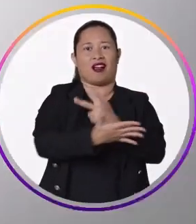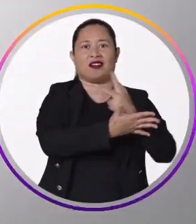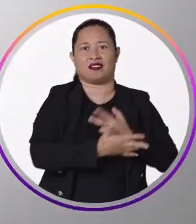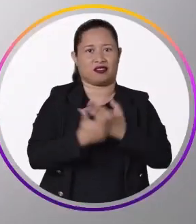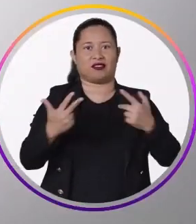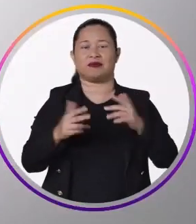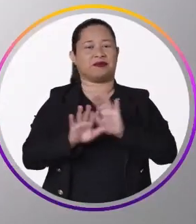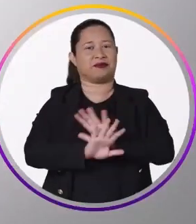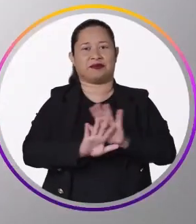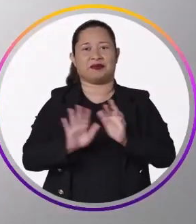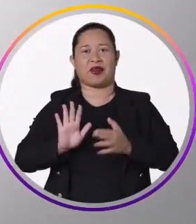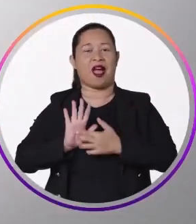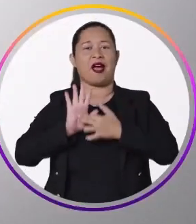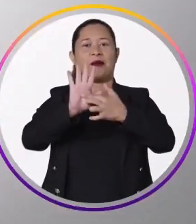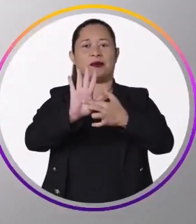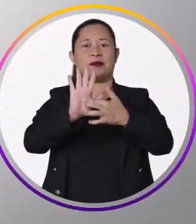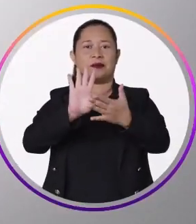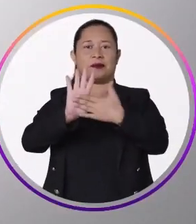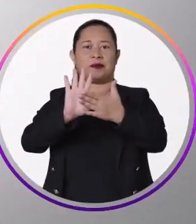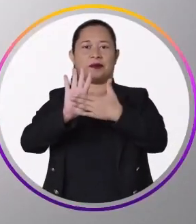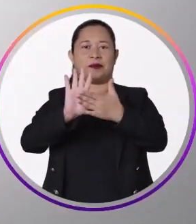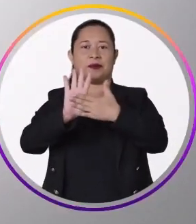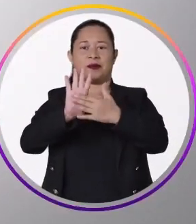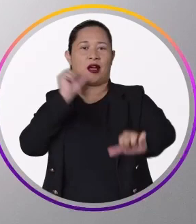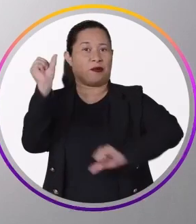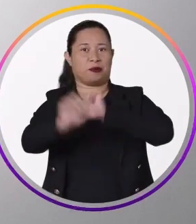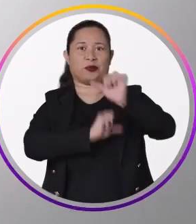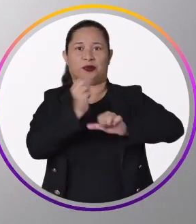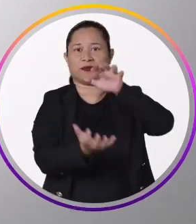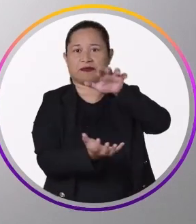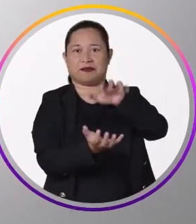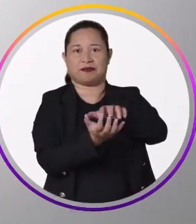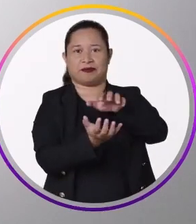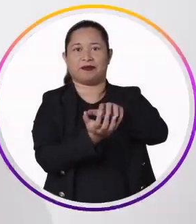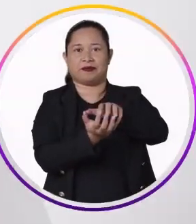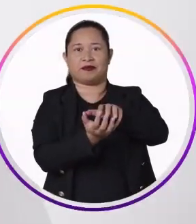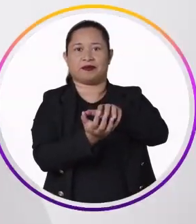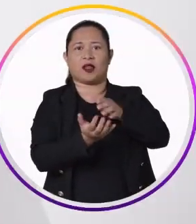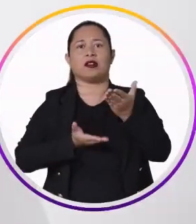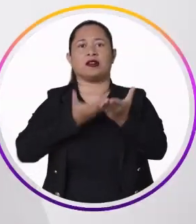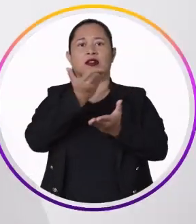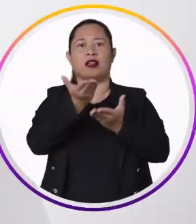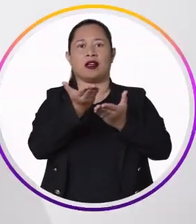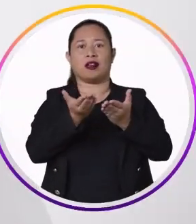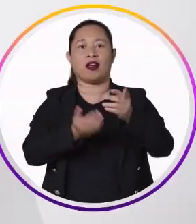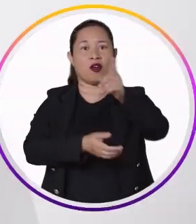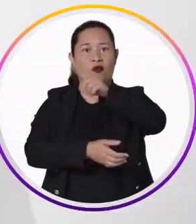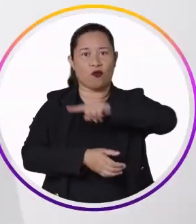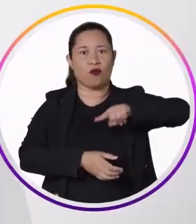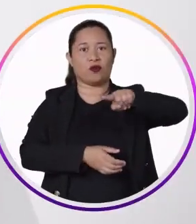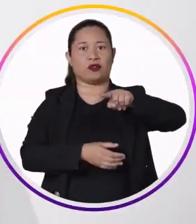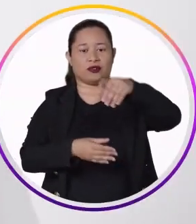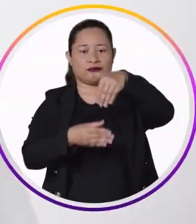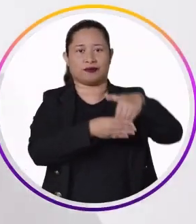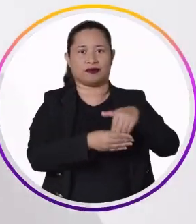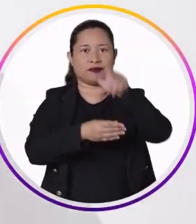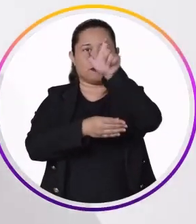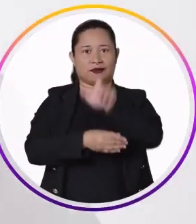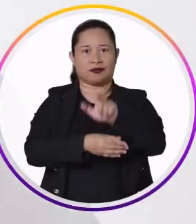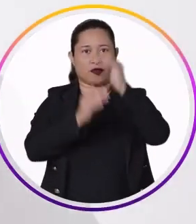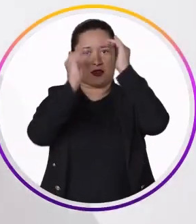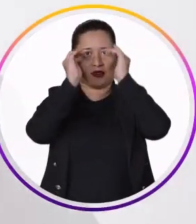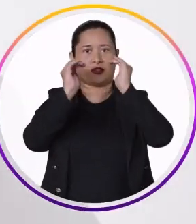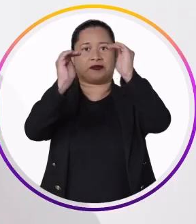sujo. Vamos apresentar nossas propostas para mudar Pernambuco e tratar você, eleitor,